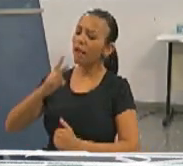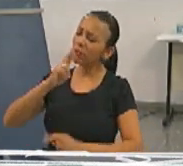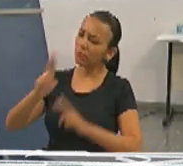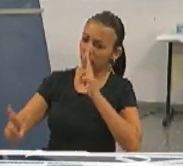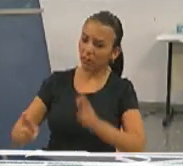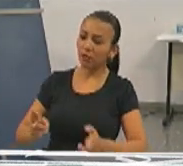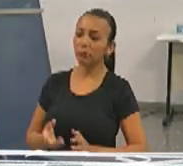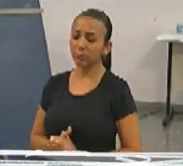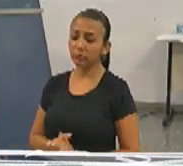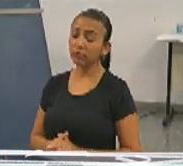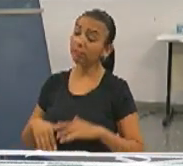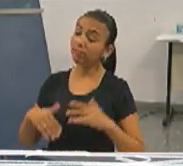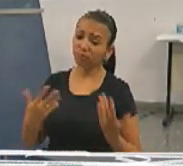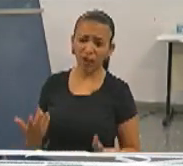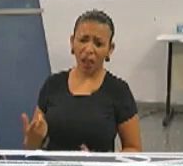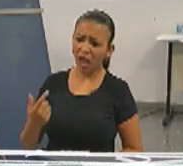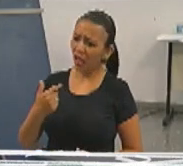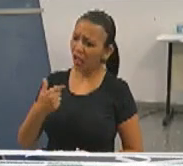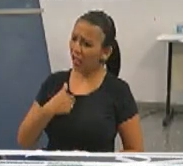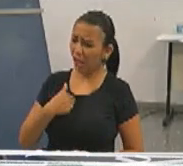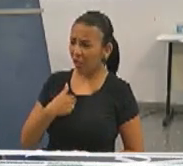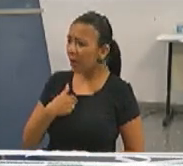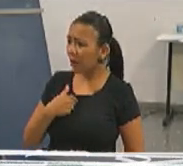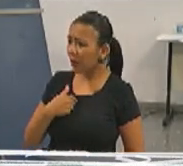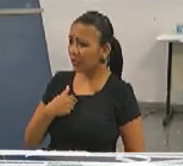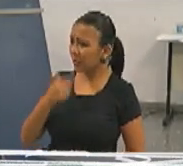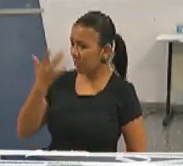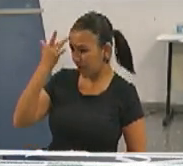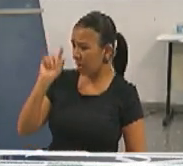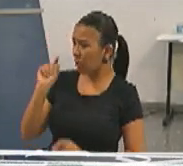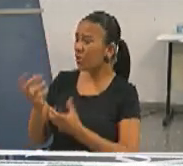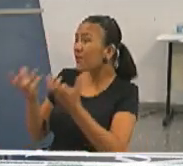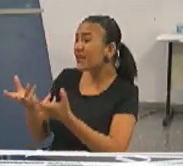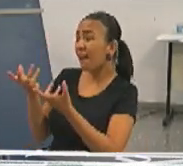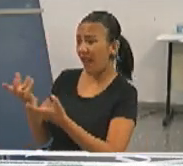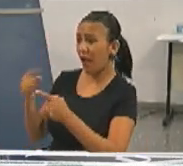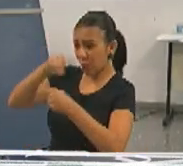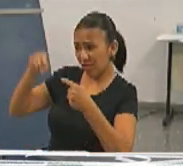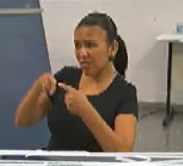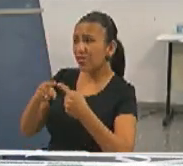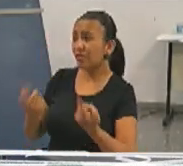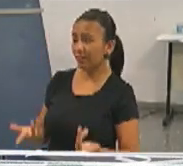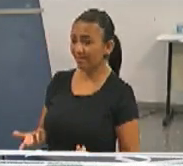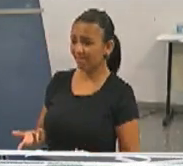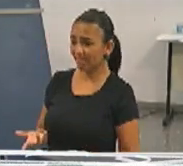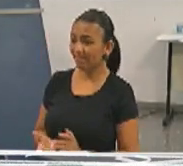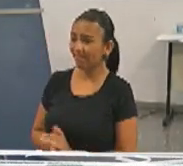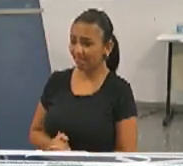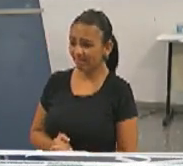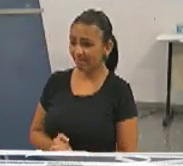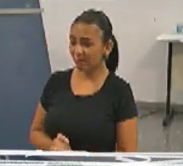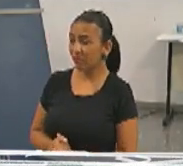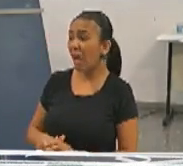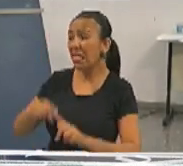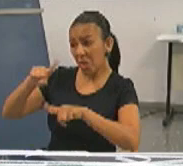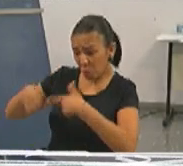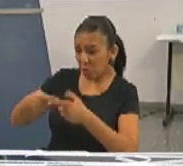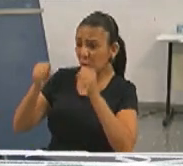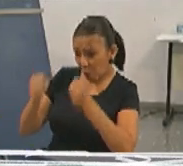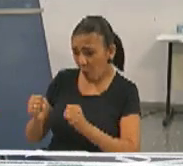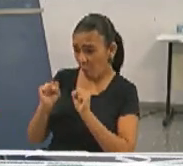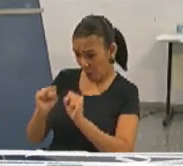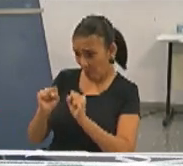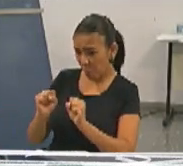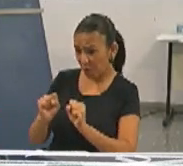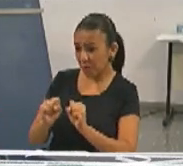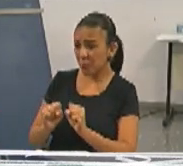questões. E eu não entendo, eu não sei onde você quer chegar. Talvez depois eu faça um questionamento